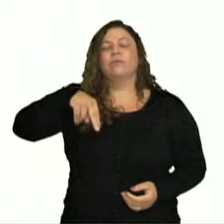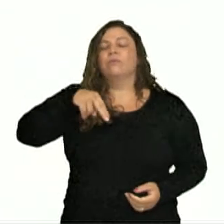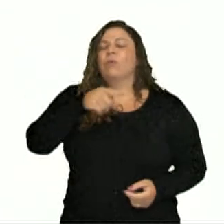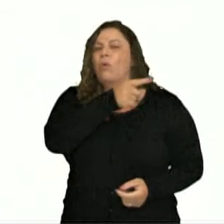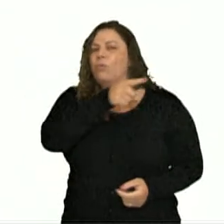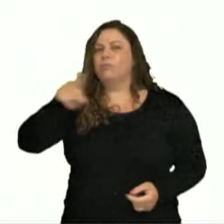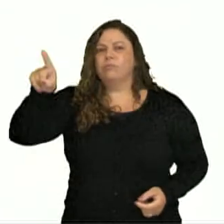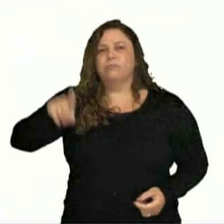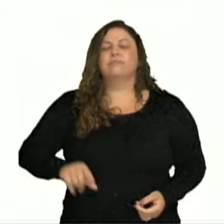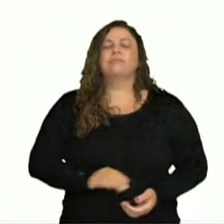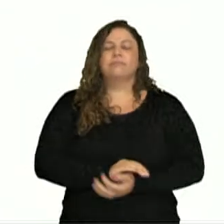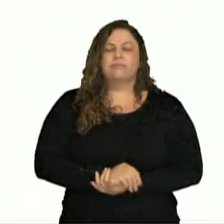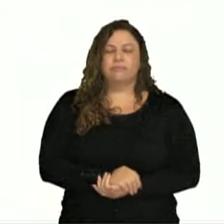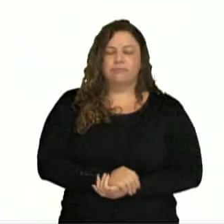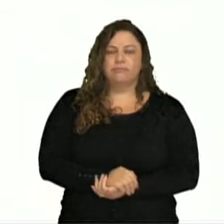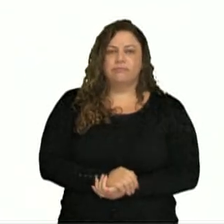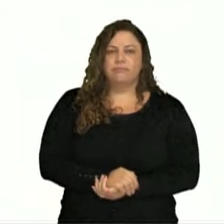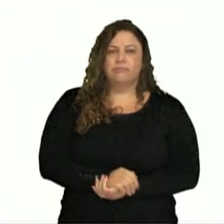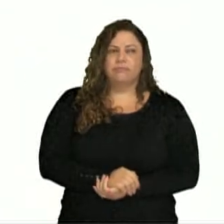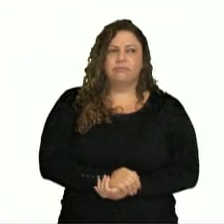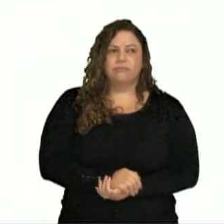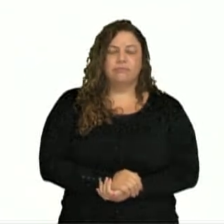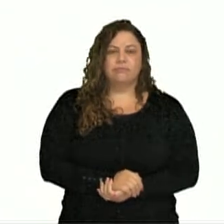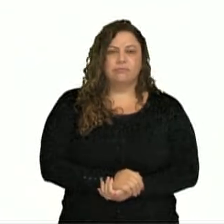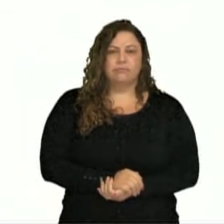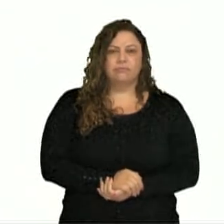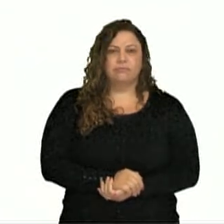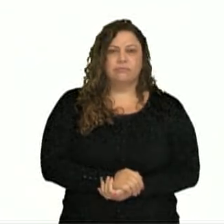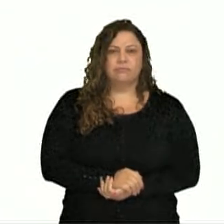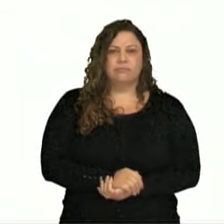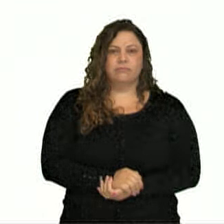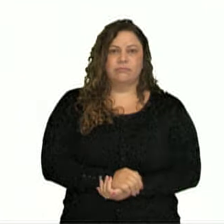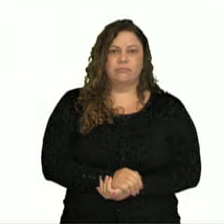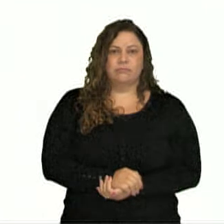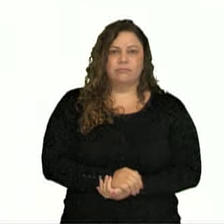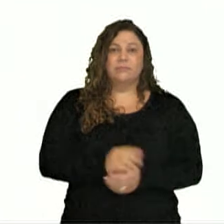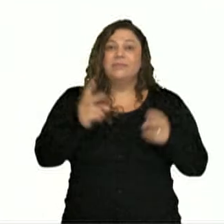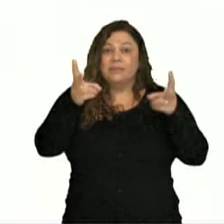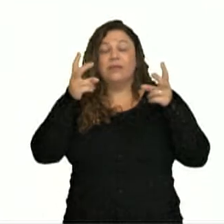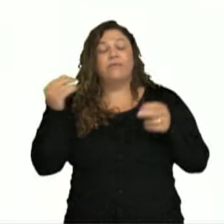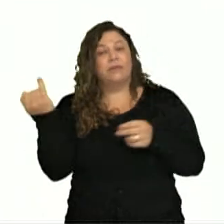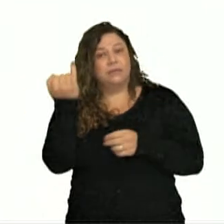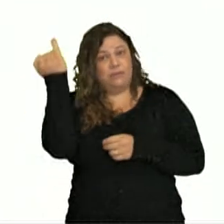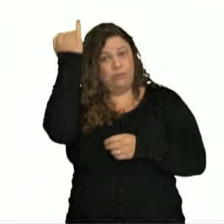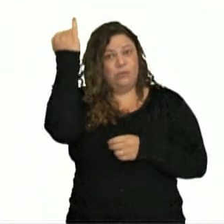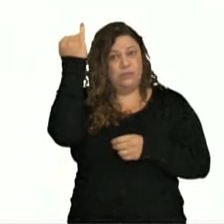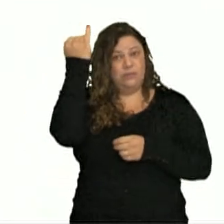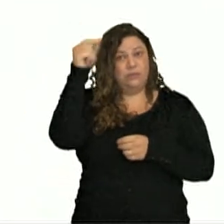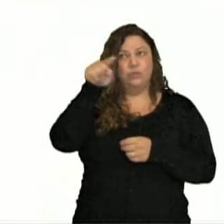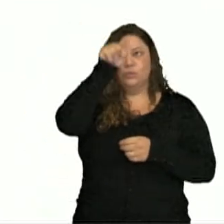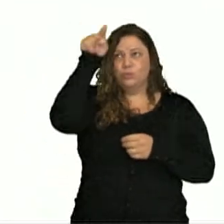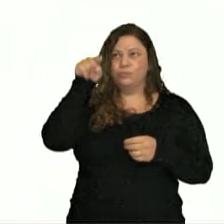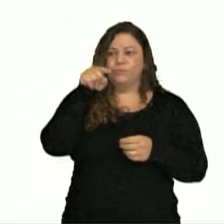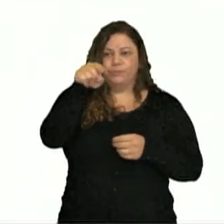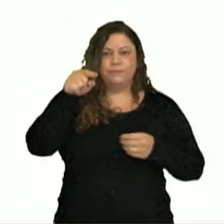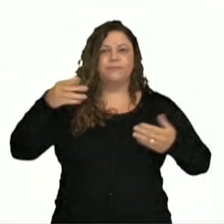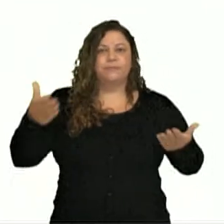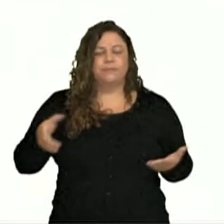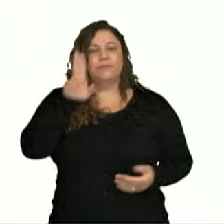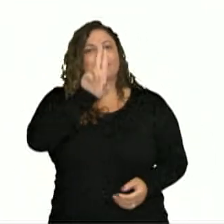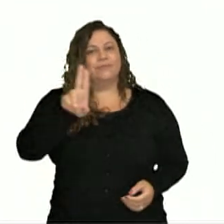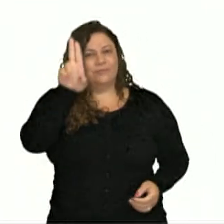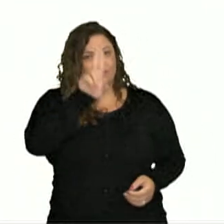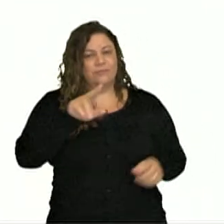vuelvas a hacer eso. No vas a salir. Estão vendo aí a importância aí do ponto de exclamação utilizado aí